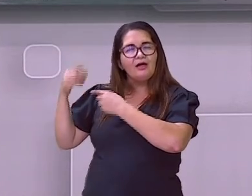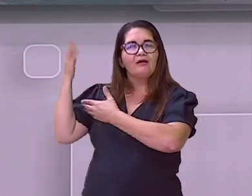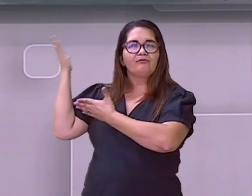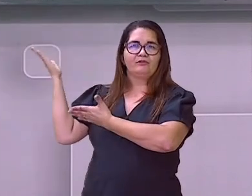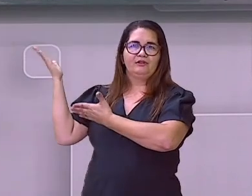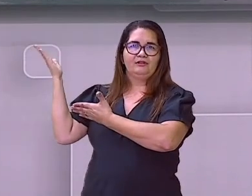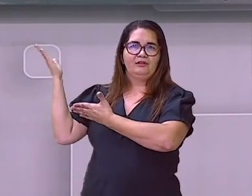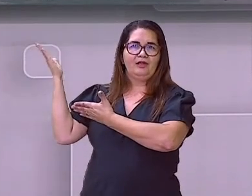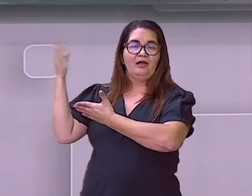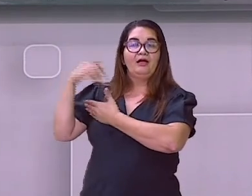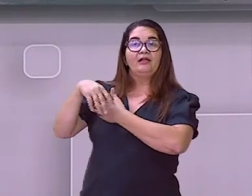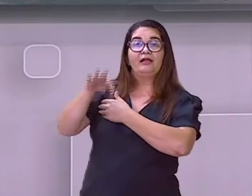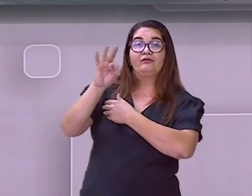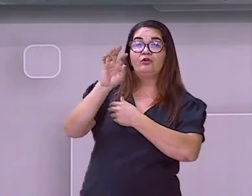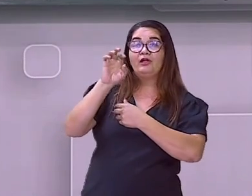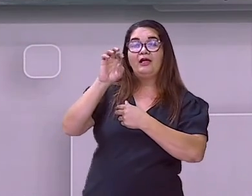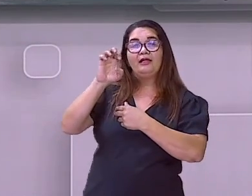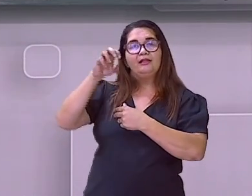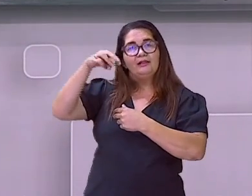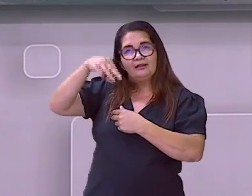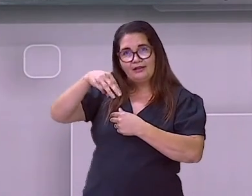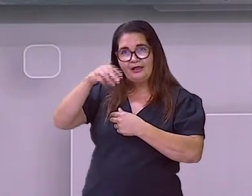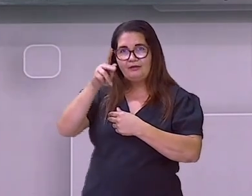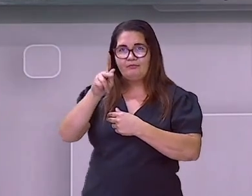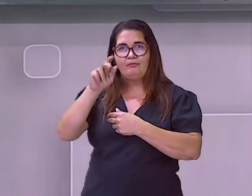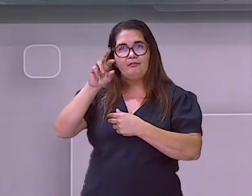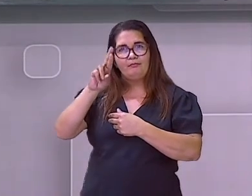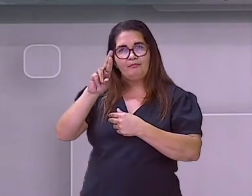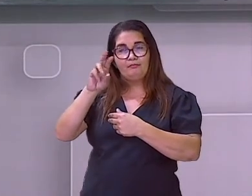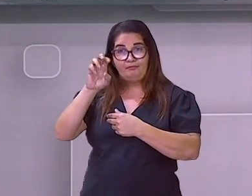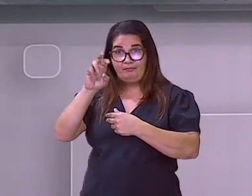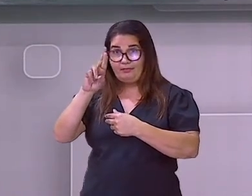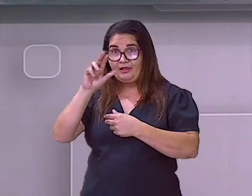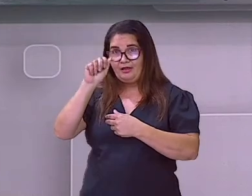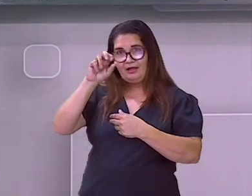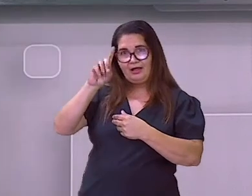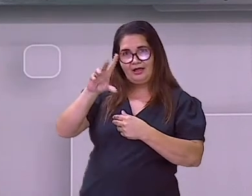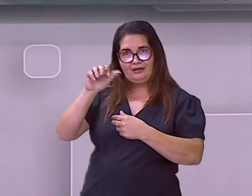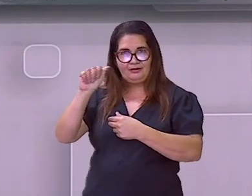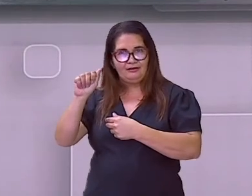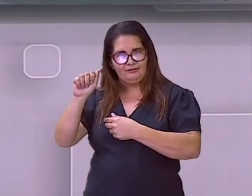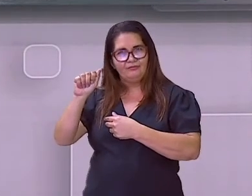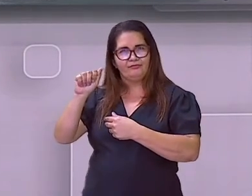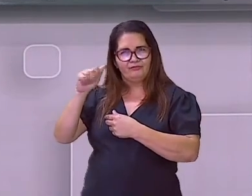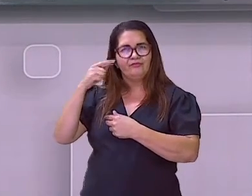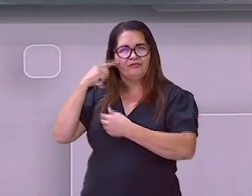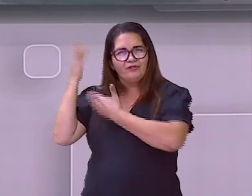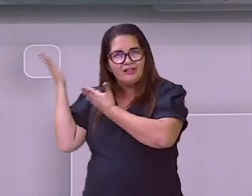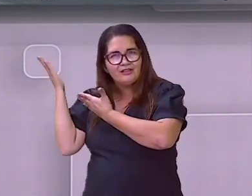principal característica, as 4 estações do ano.